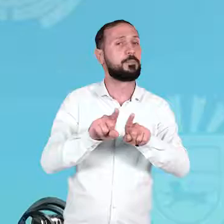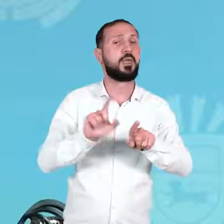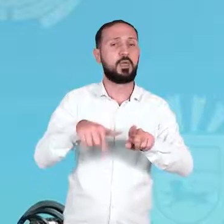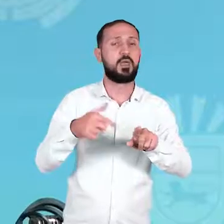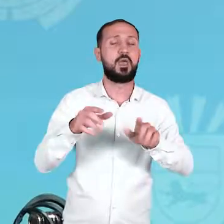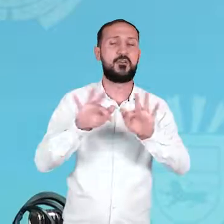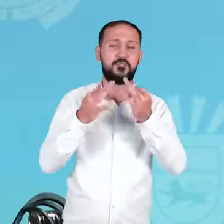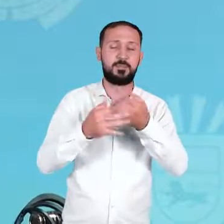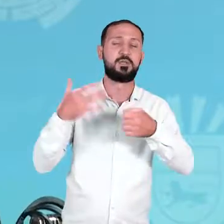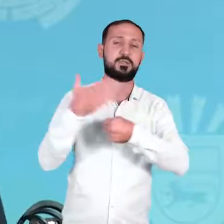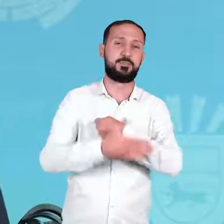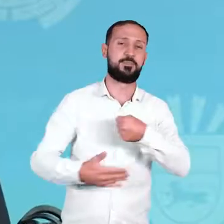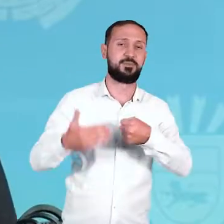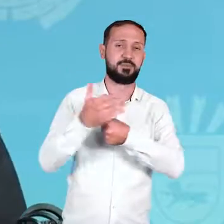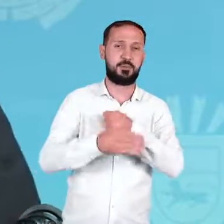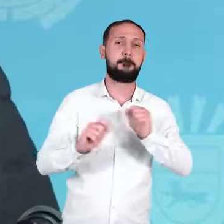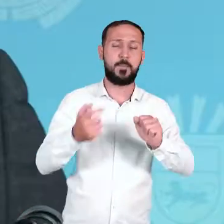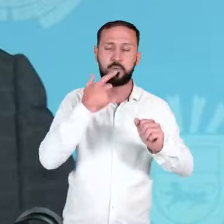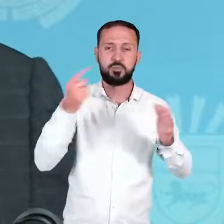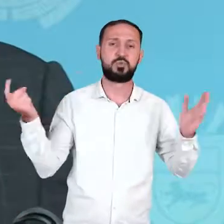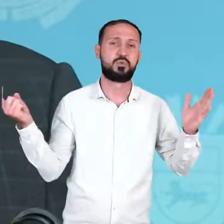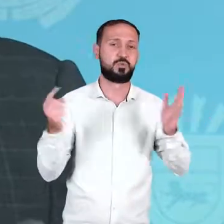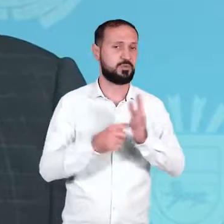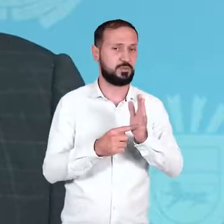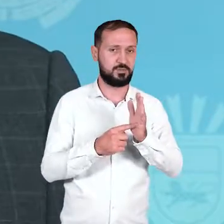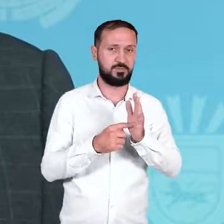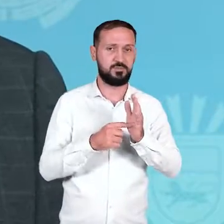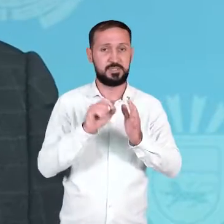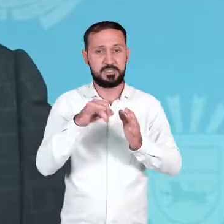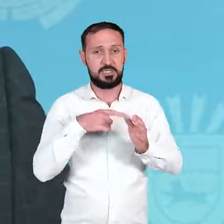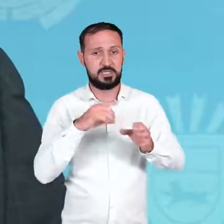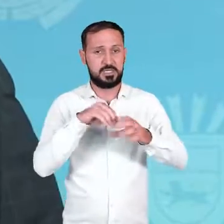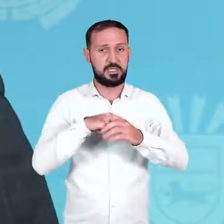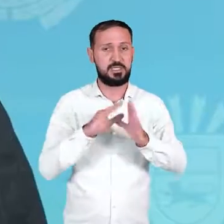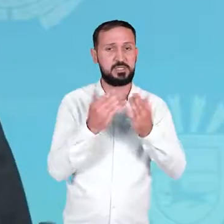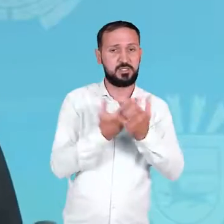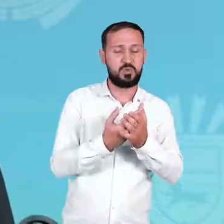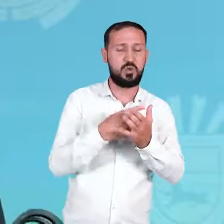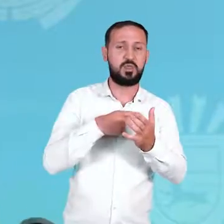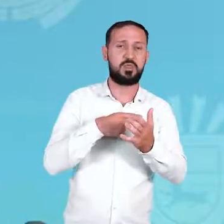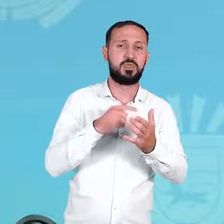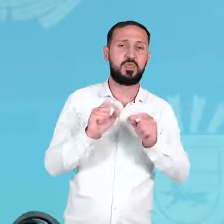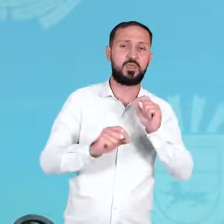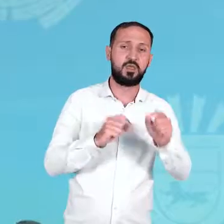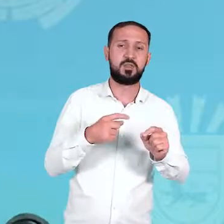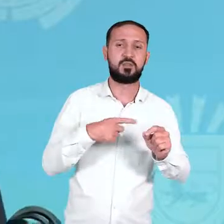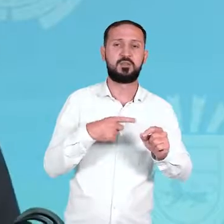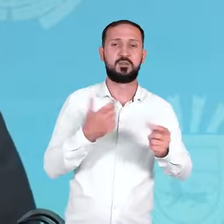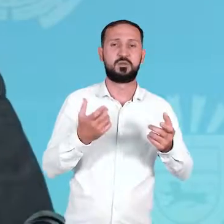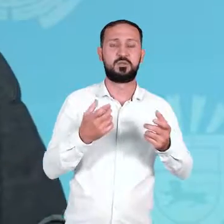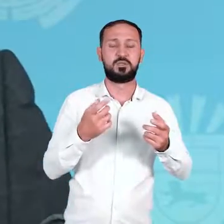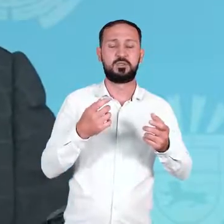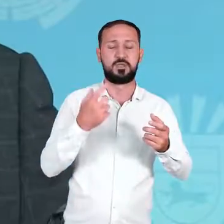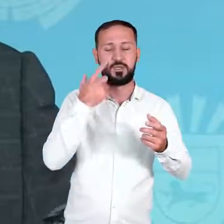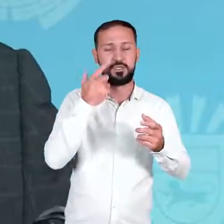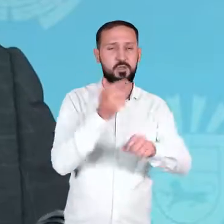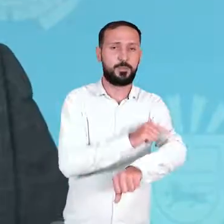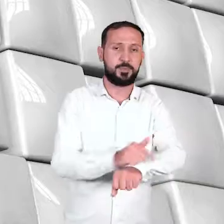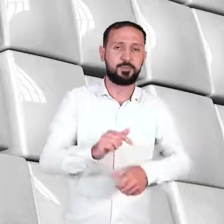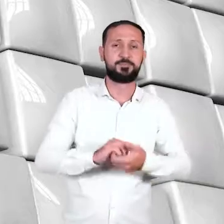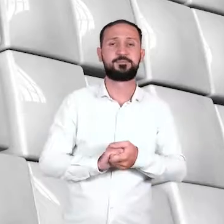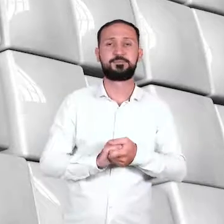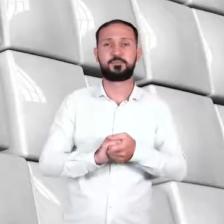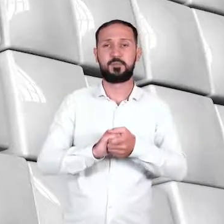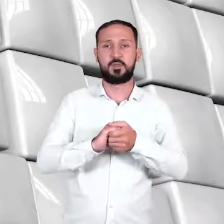estaremos protegendo os pais, que podem denunciar se na escola do seu filho está tendo esse tipo de